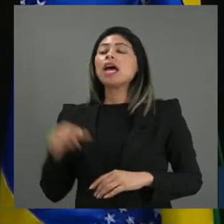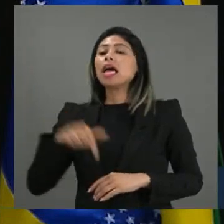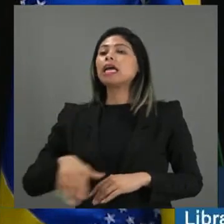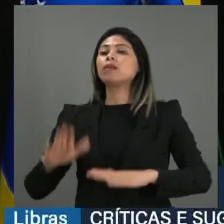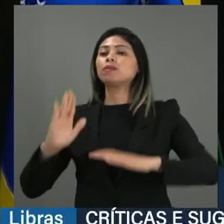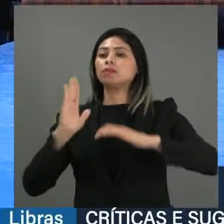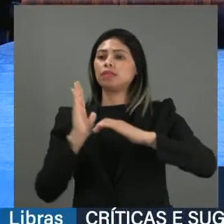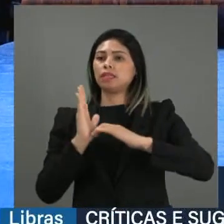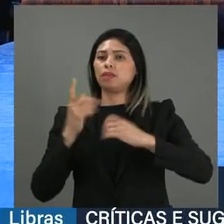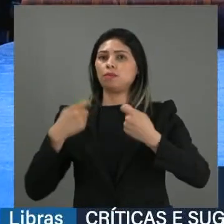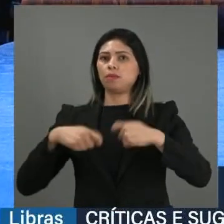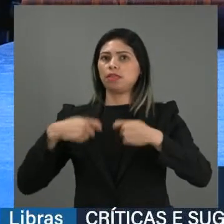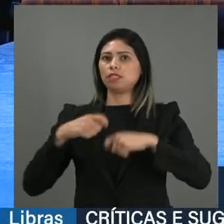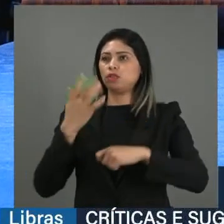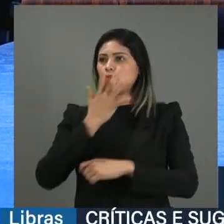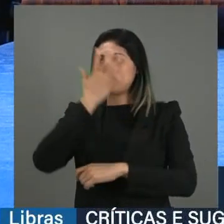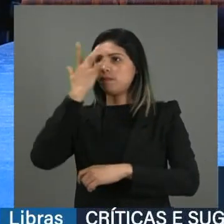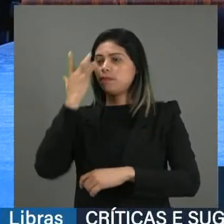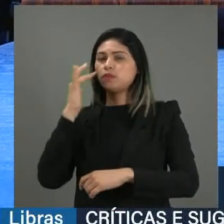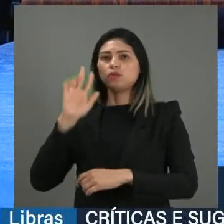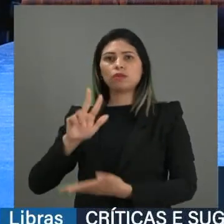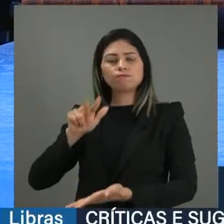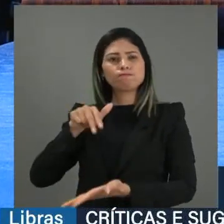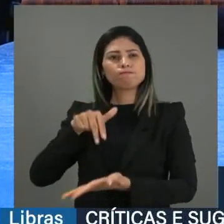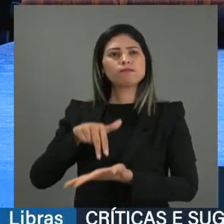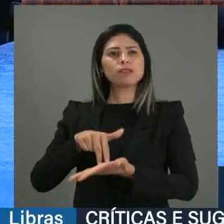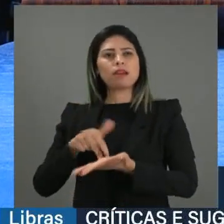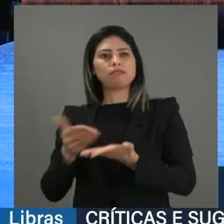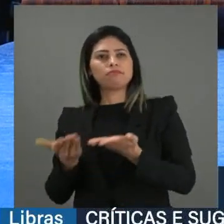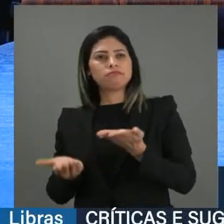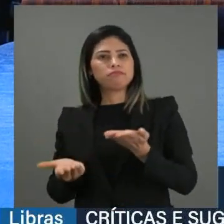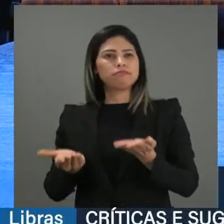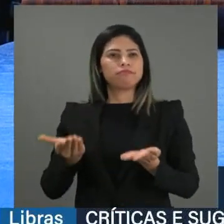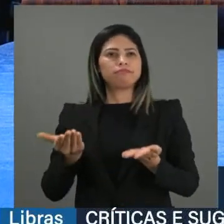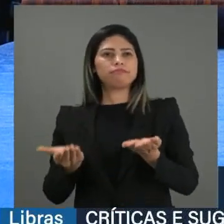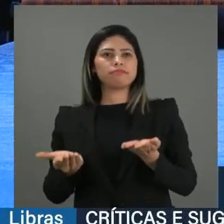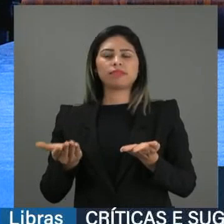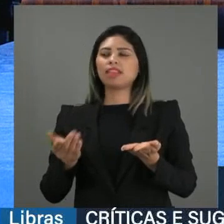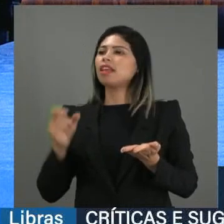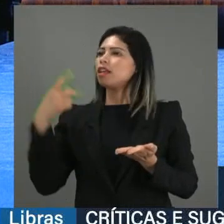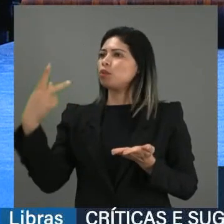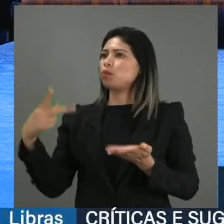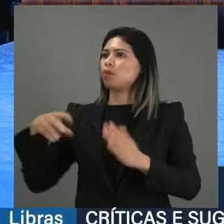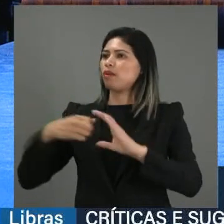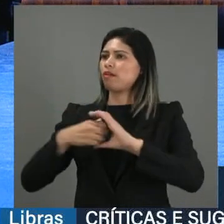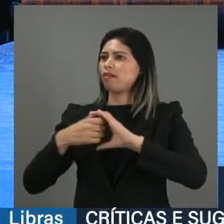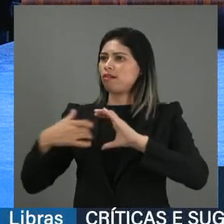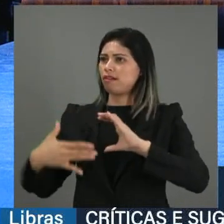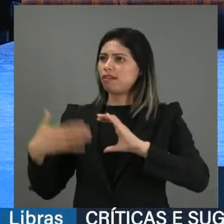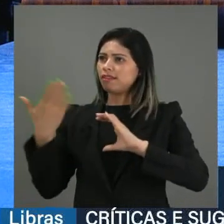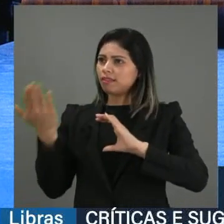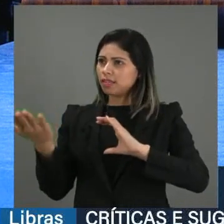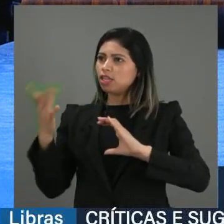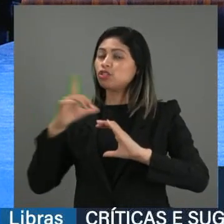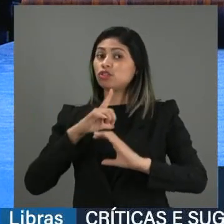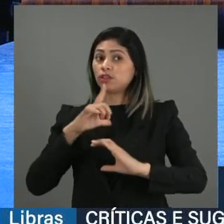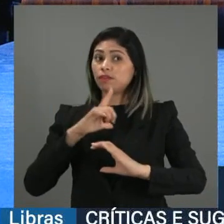pacificadora, mas firme em seus princípios e valores, como é a sua característica nessa casa. Nós